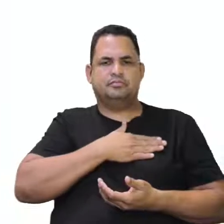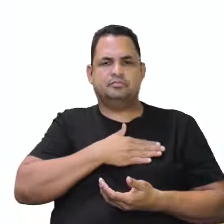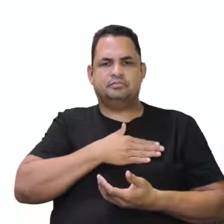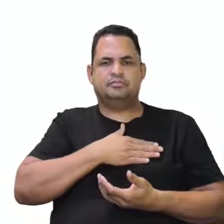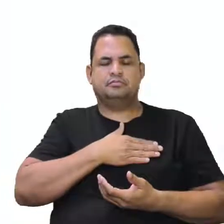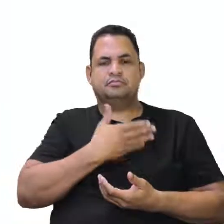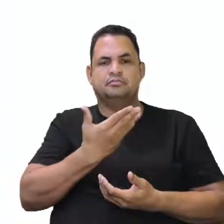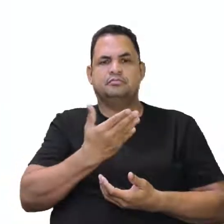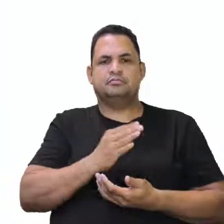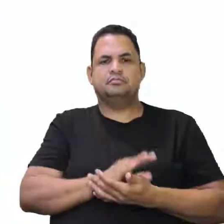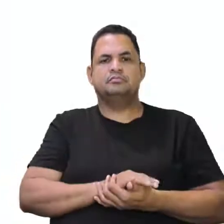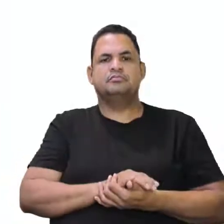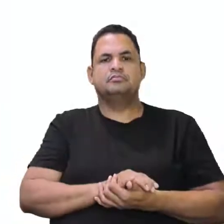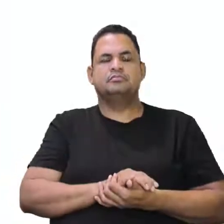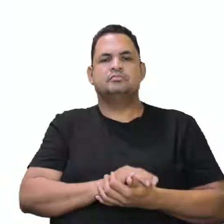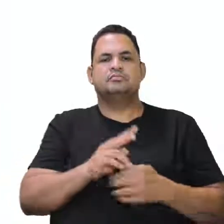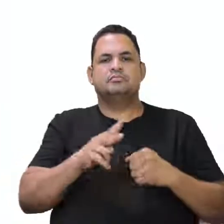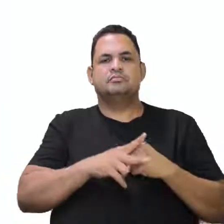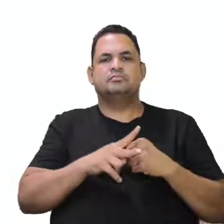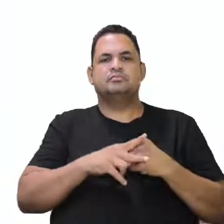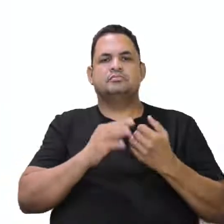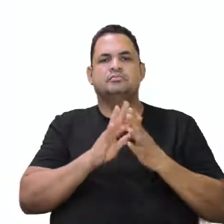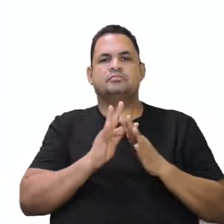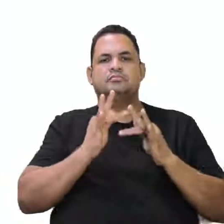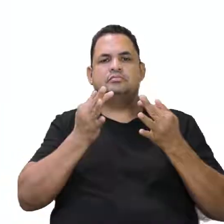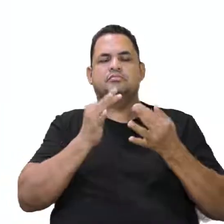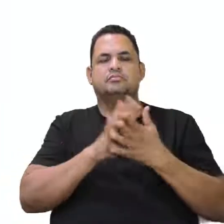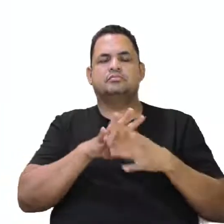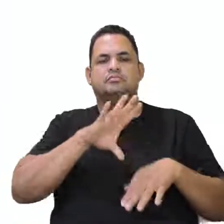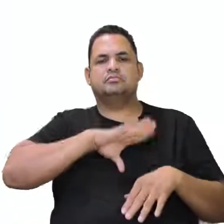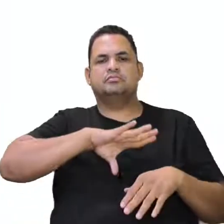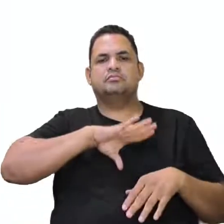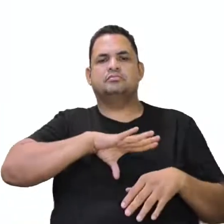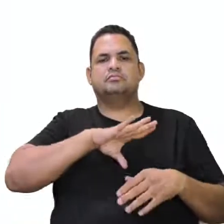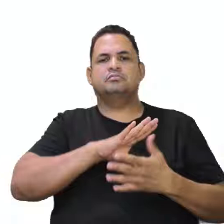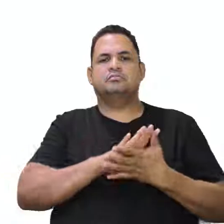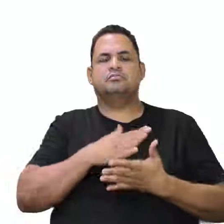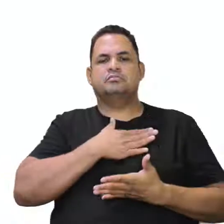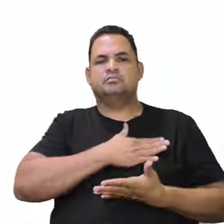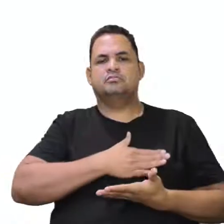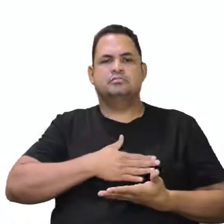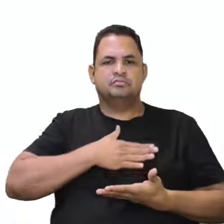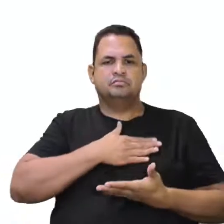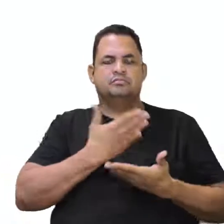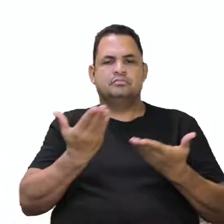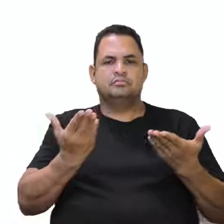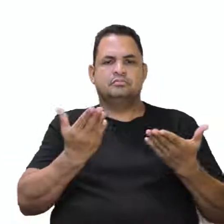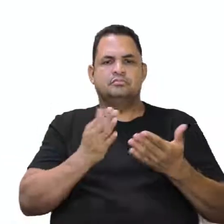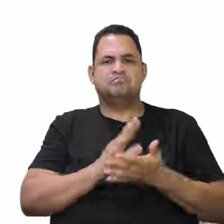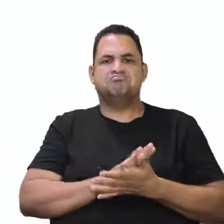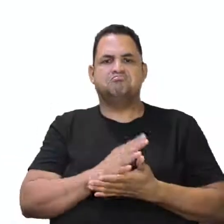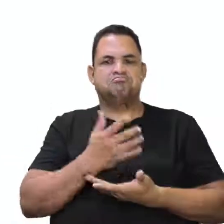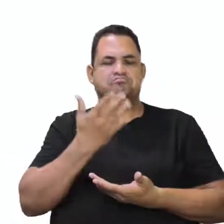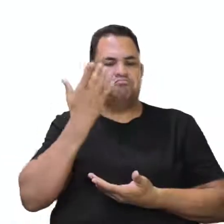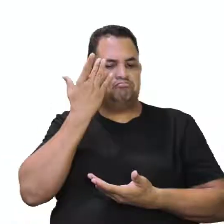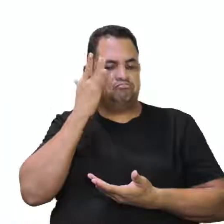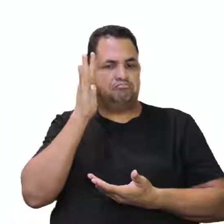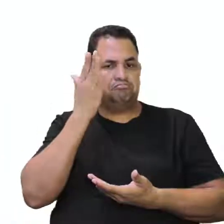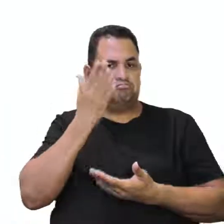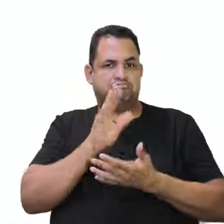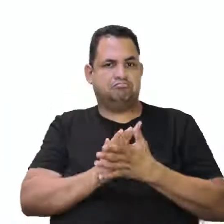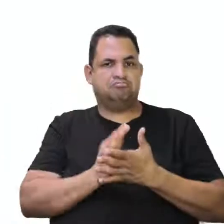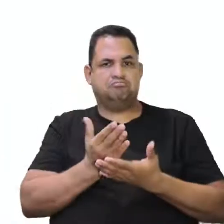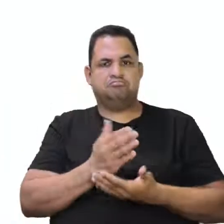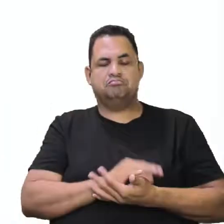aí por conta desse would, meu verbo like fica com esse final em português, gostaria. Isso aqui eu não sei o que é, mas não faz parte